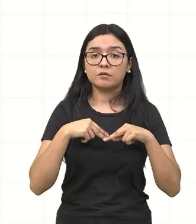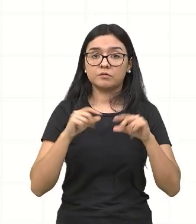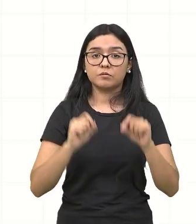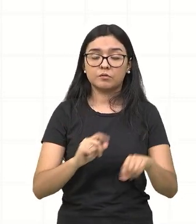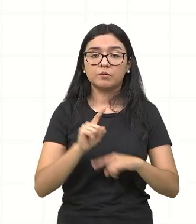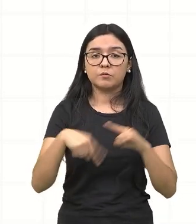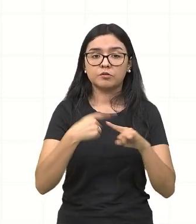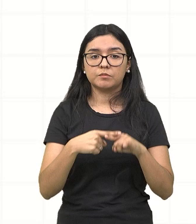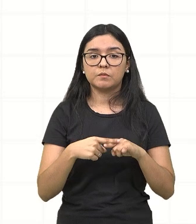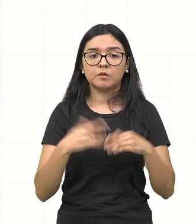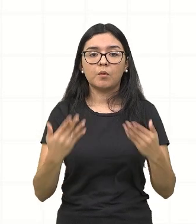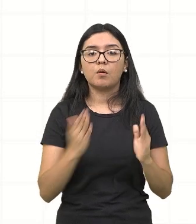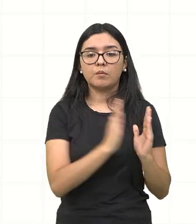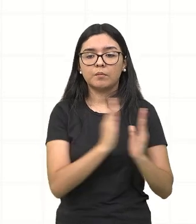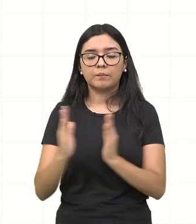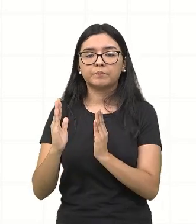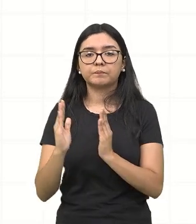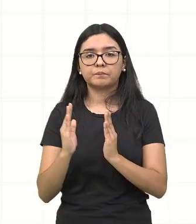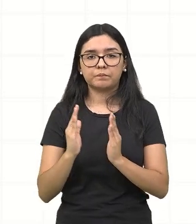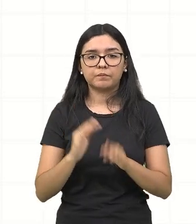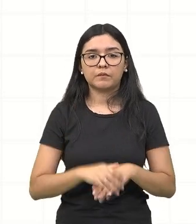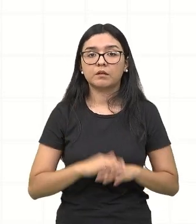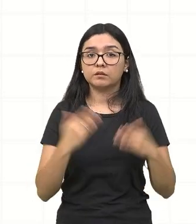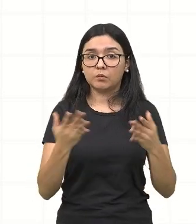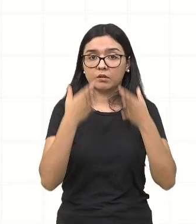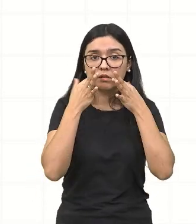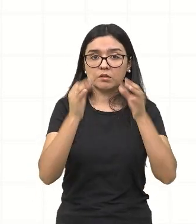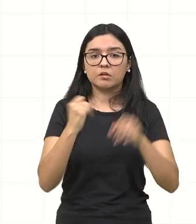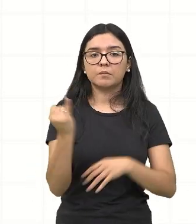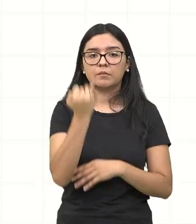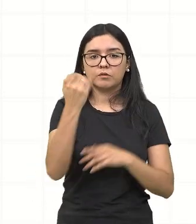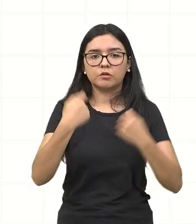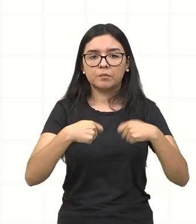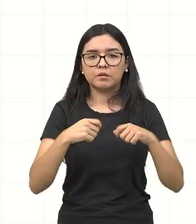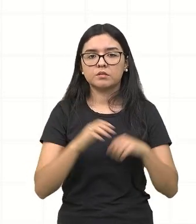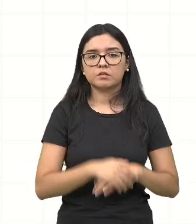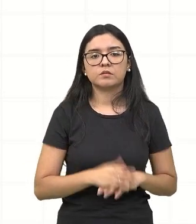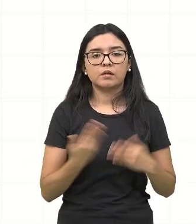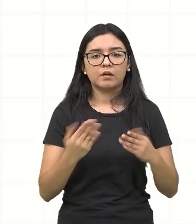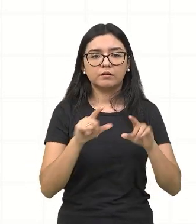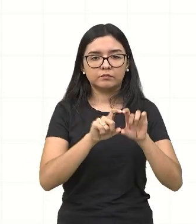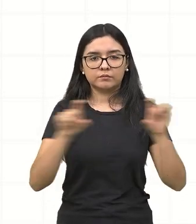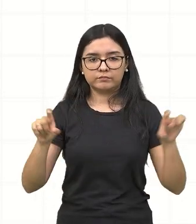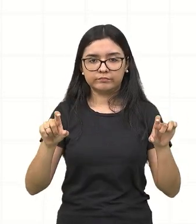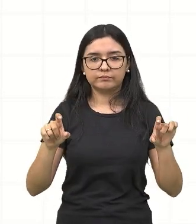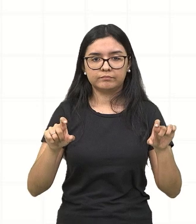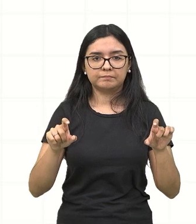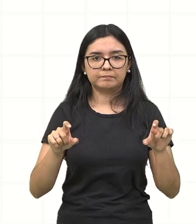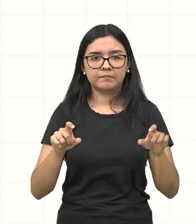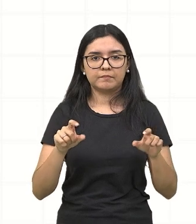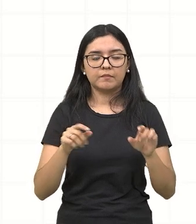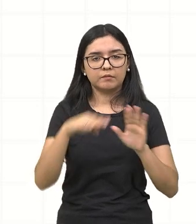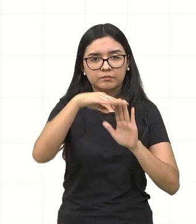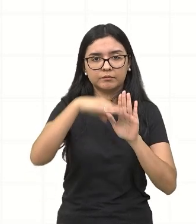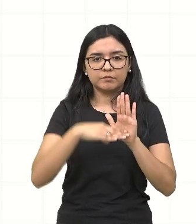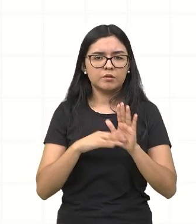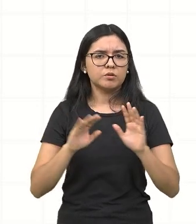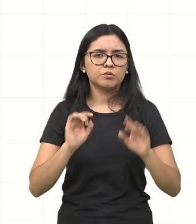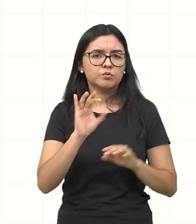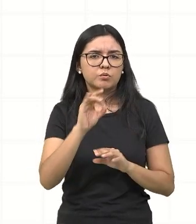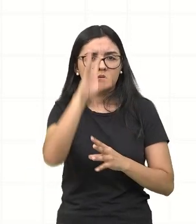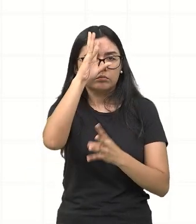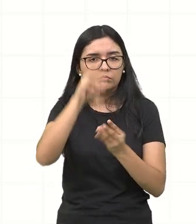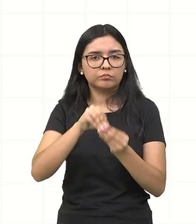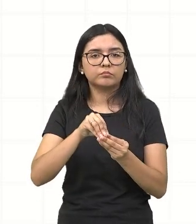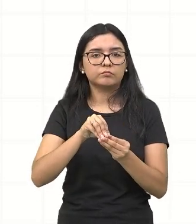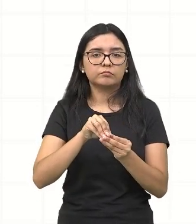a ordem, olha só que eu vou falar para você também, é importante, não precisa cumprir essa ordem na íntegra, tá bom? A gente pode interpretar só que é o